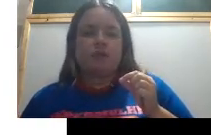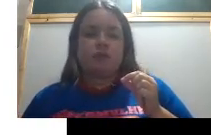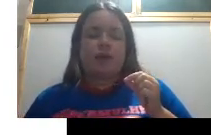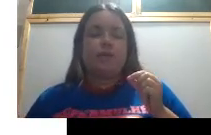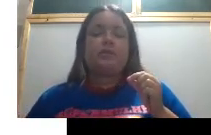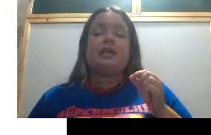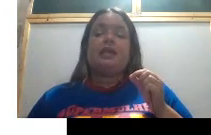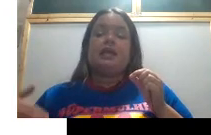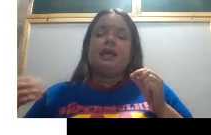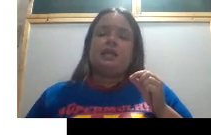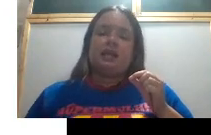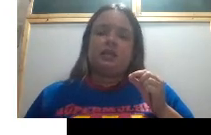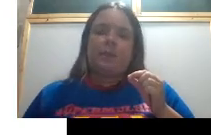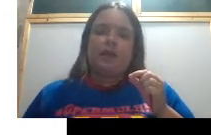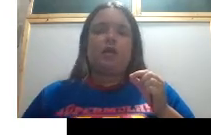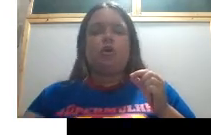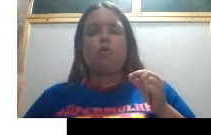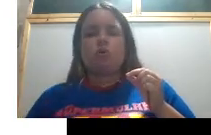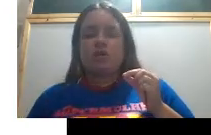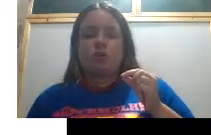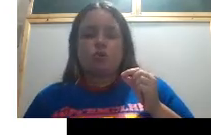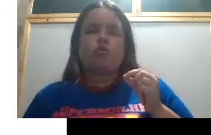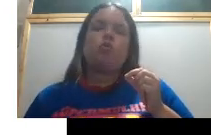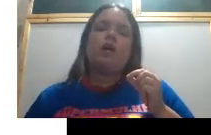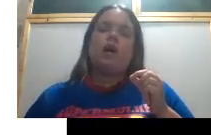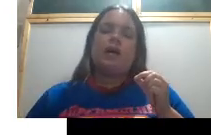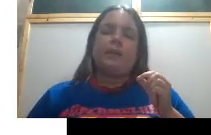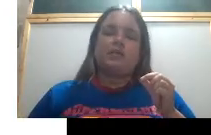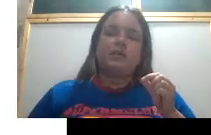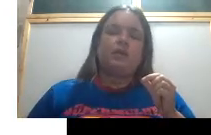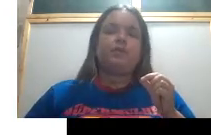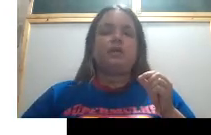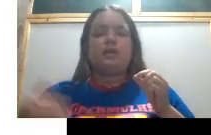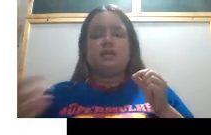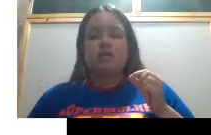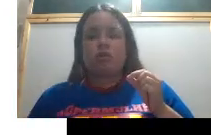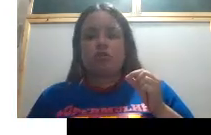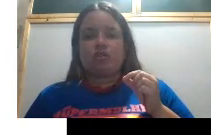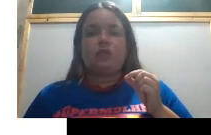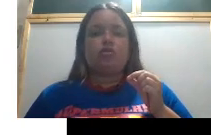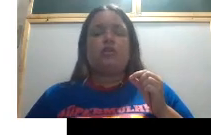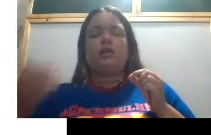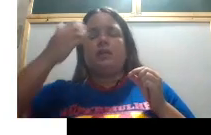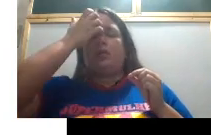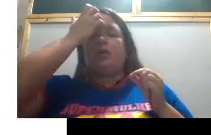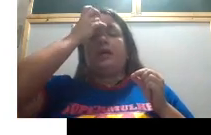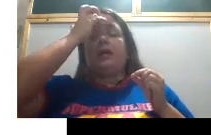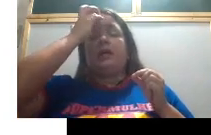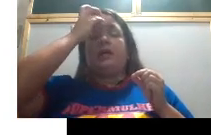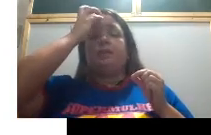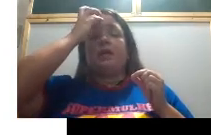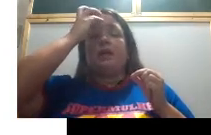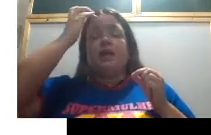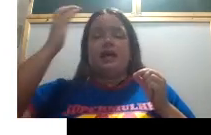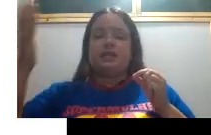Pará e na letra b o Cruzeiro do Sul representa cinco estados lembram